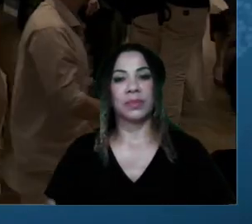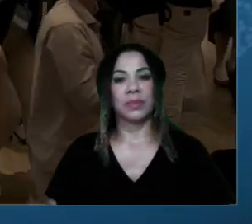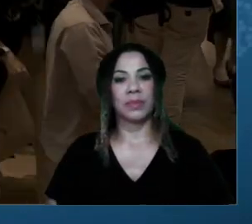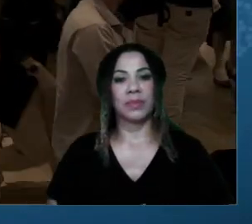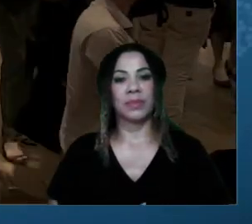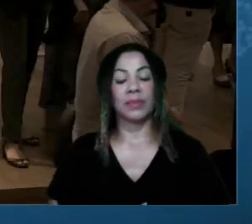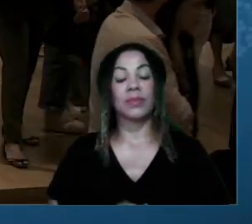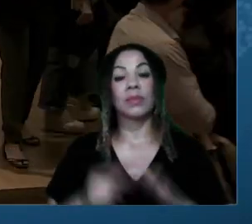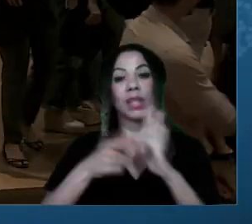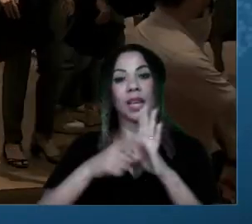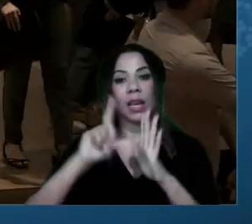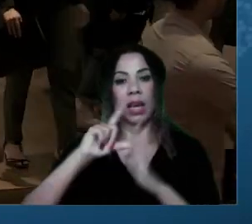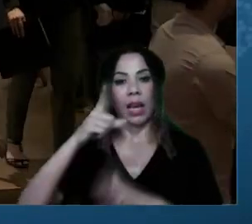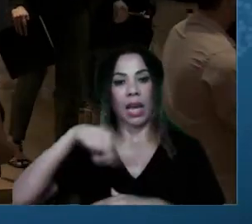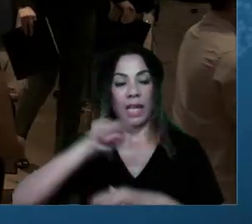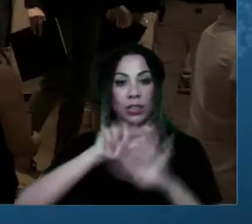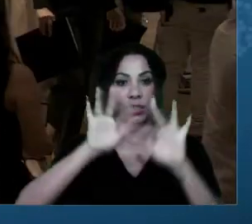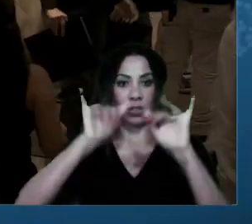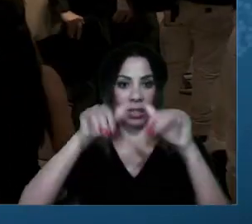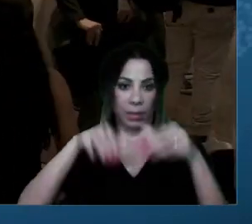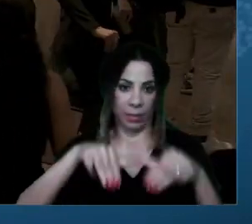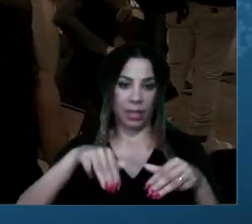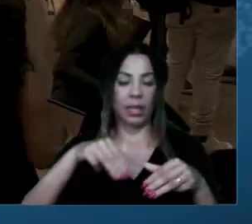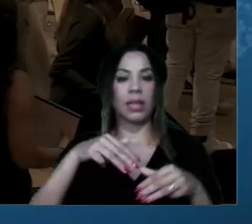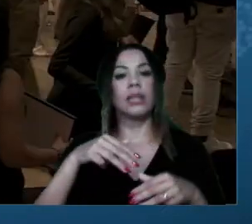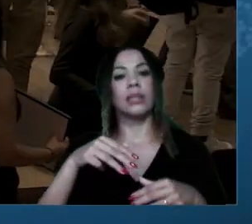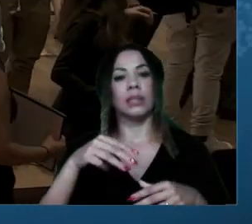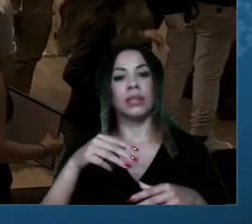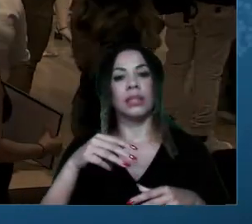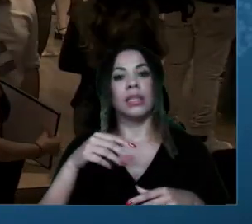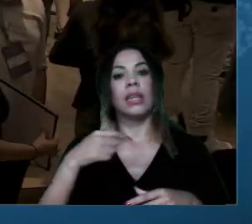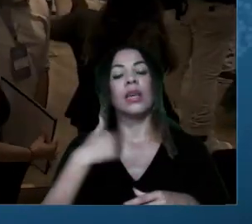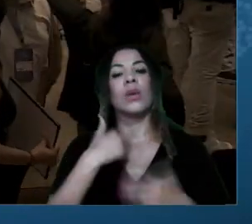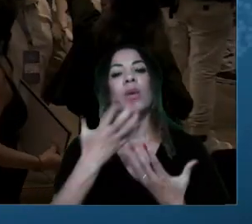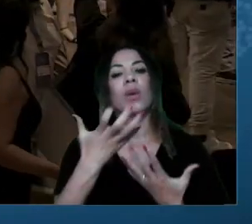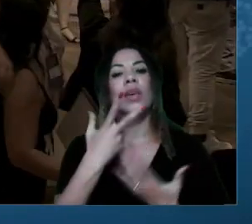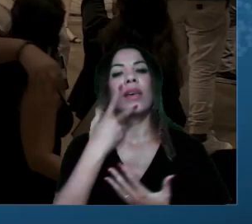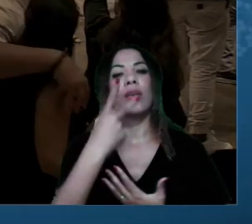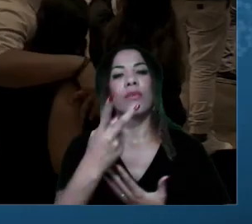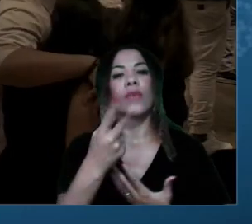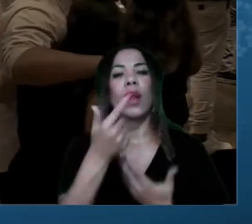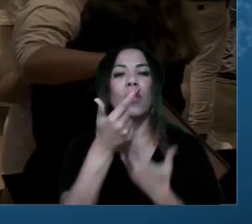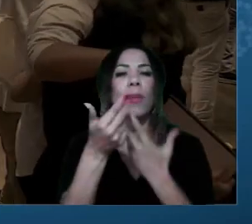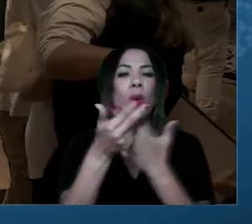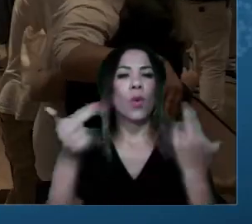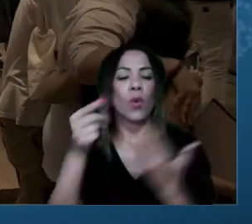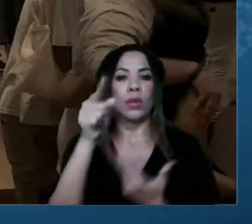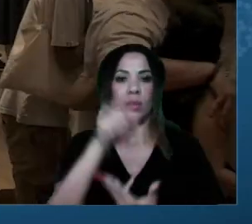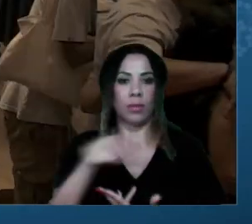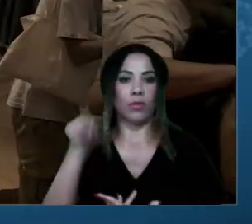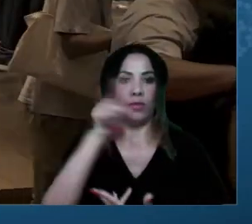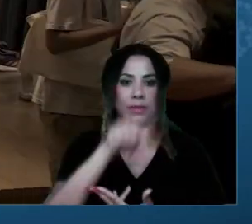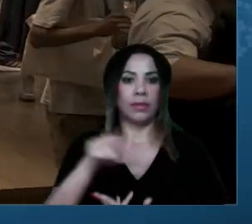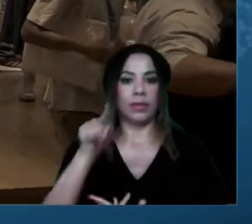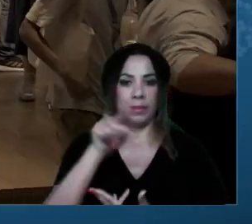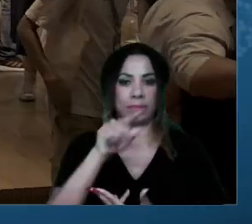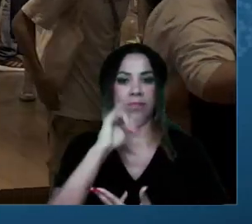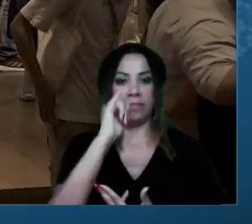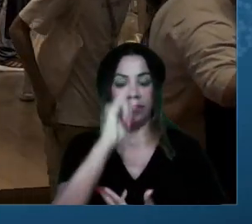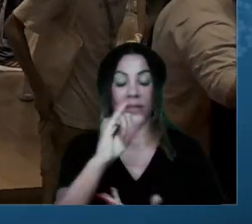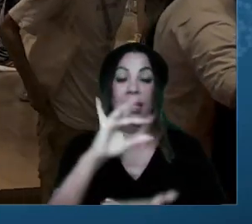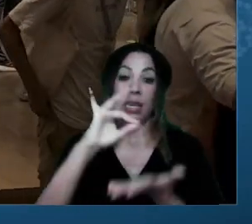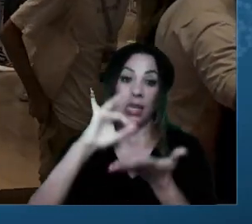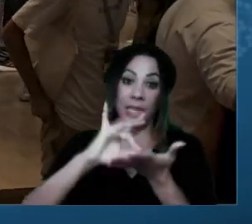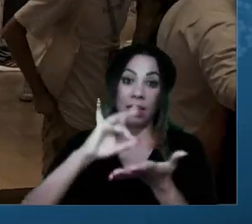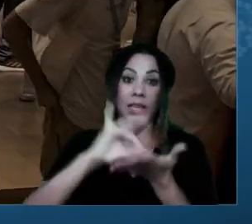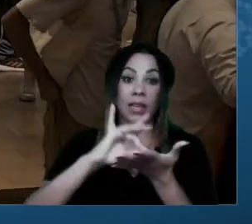antes da gente terminar, eu queria falar alguma coisinha para vocês, tá? Na verdade, eu